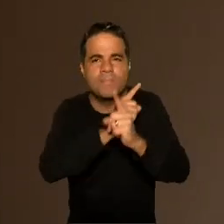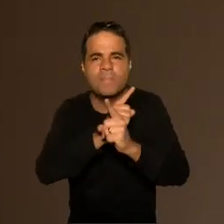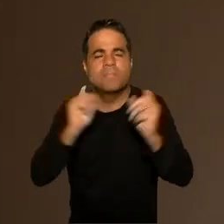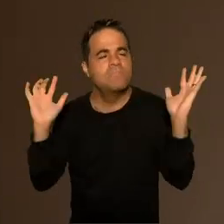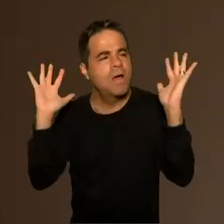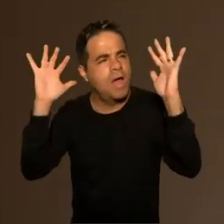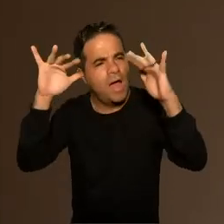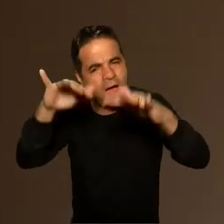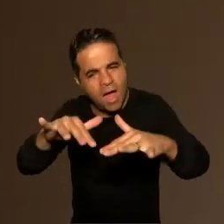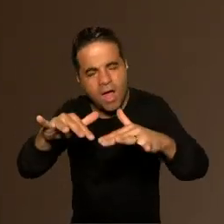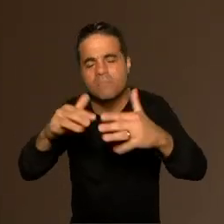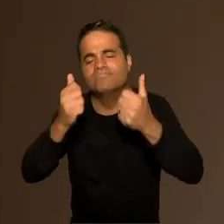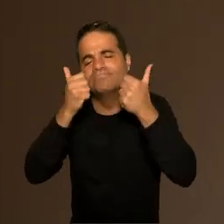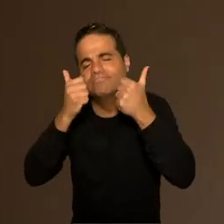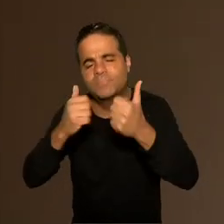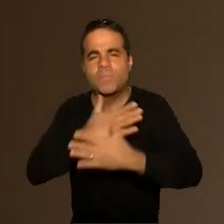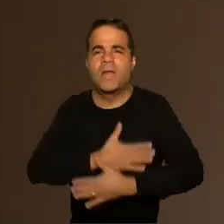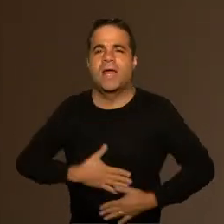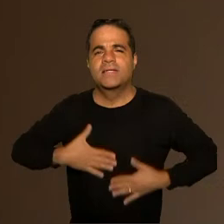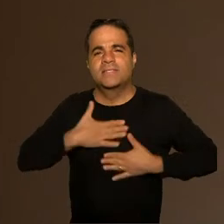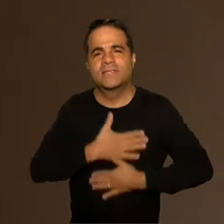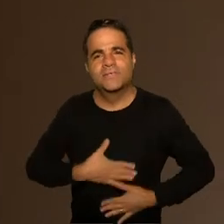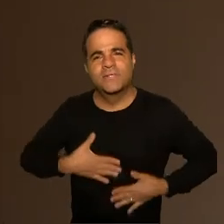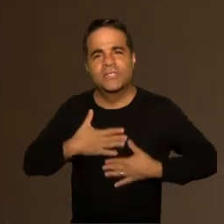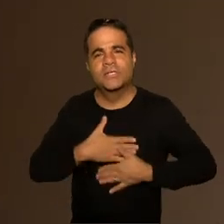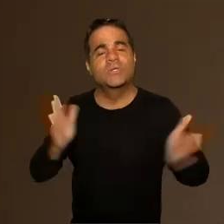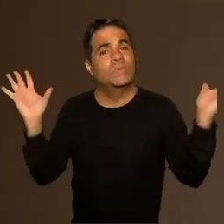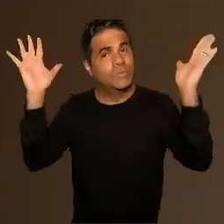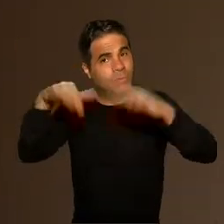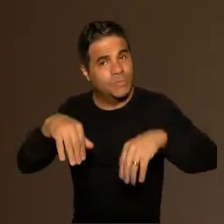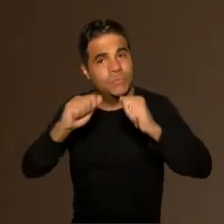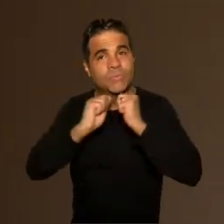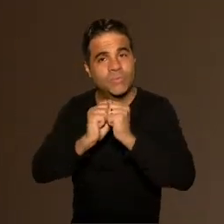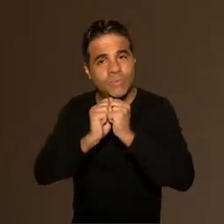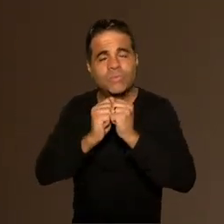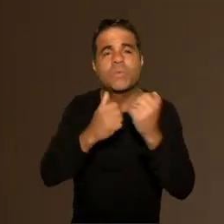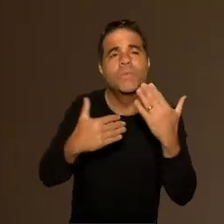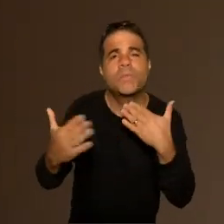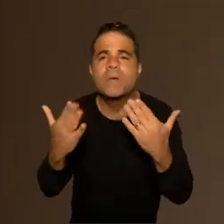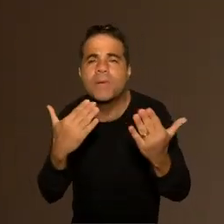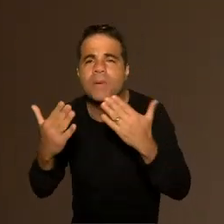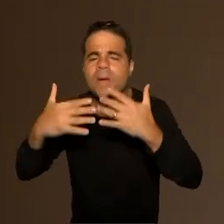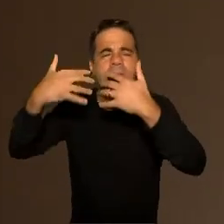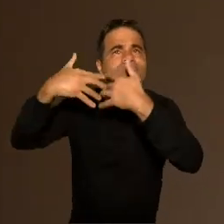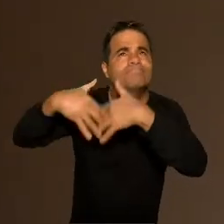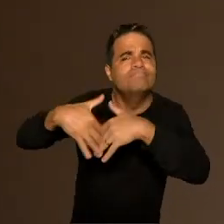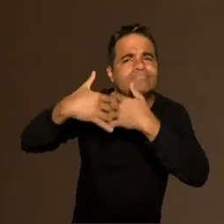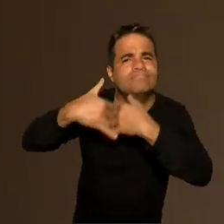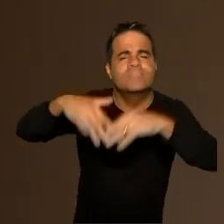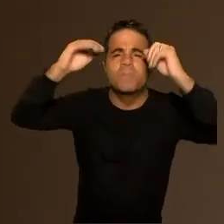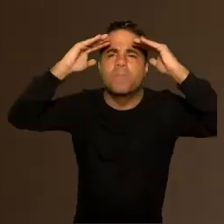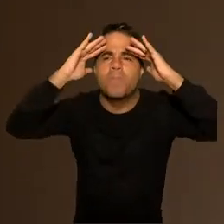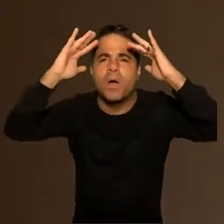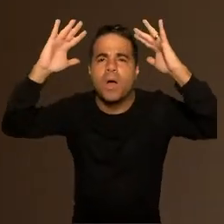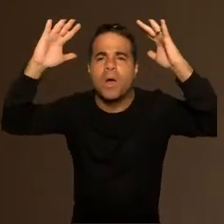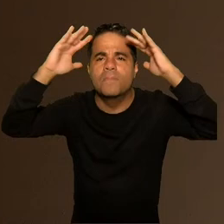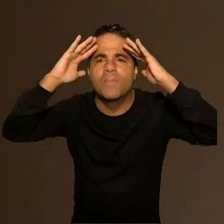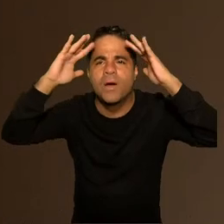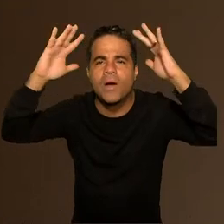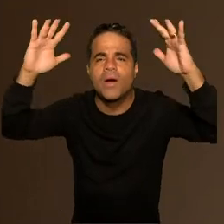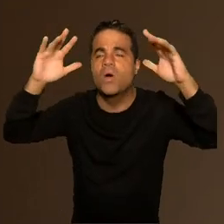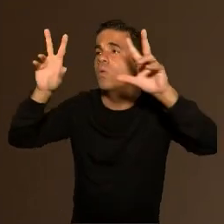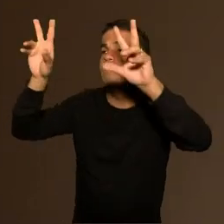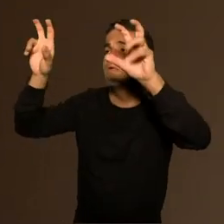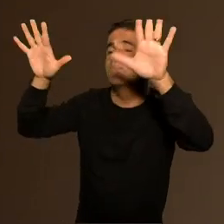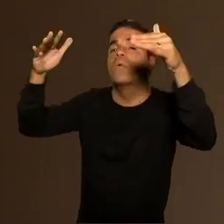a gente vai ser um prazer tê-los nessa conversa e nessa reflexão para essa edição do mês de agosto